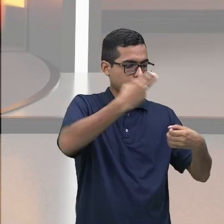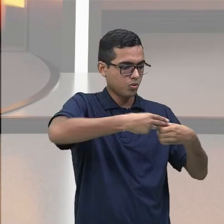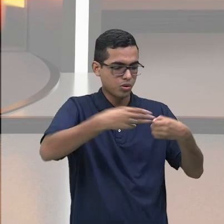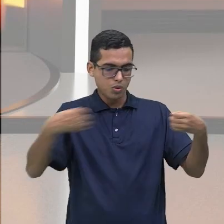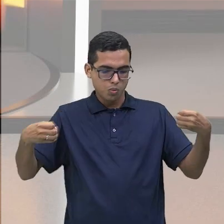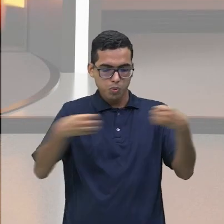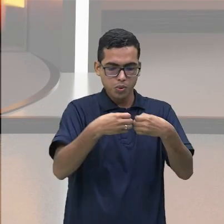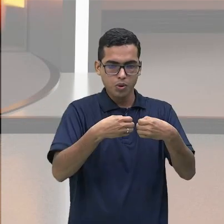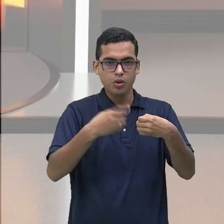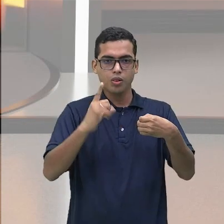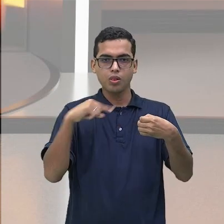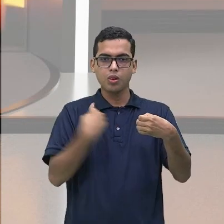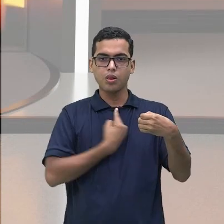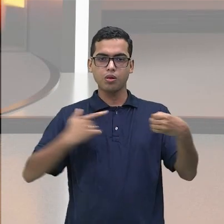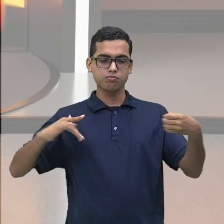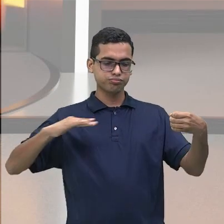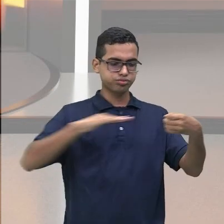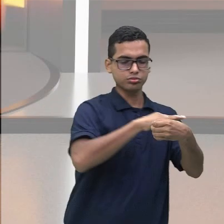em outro município,